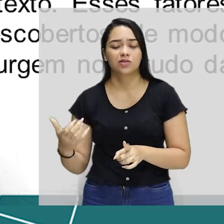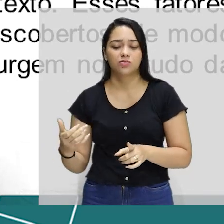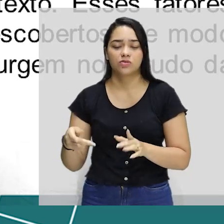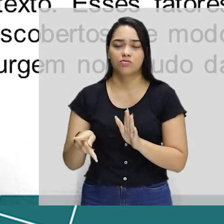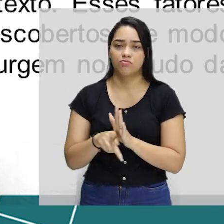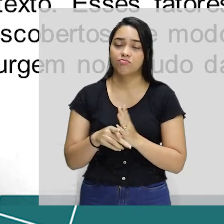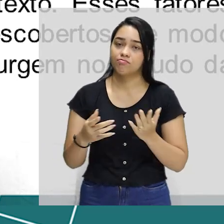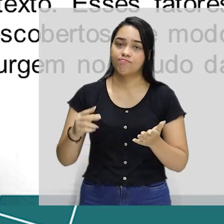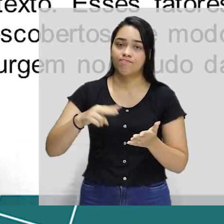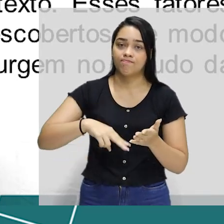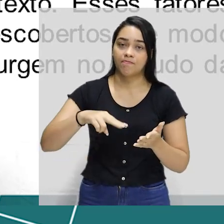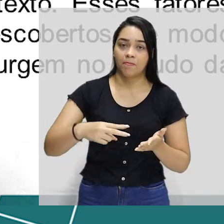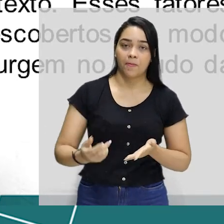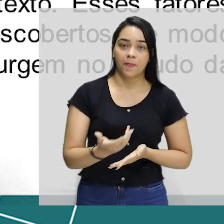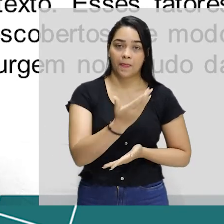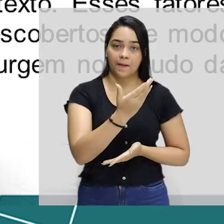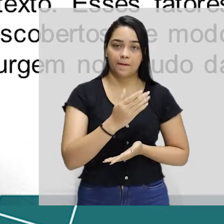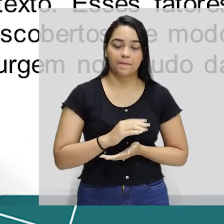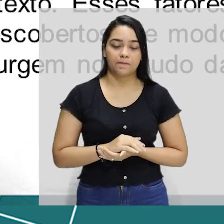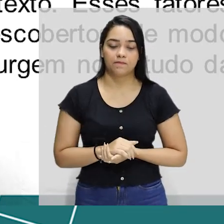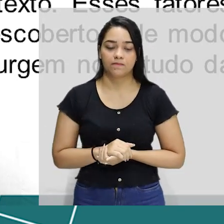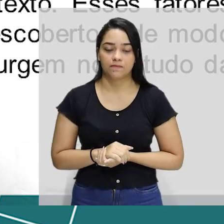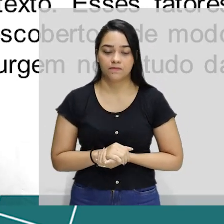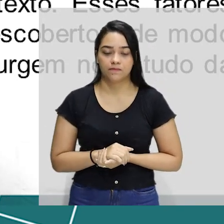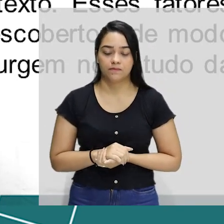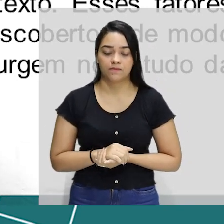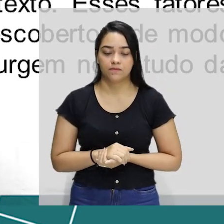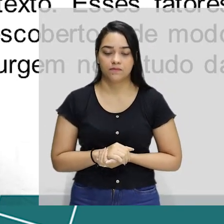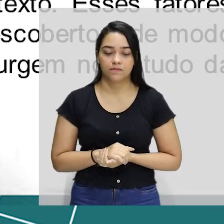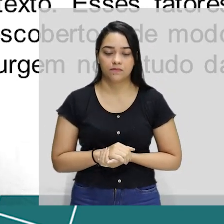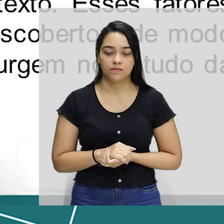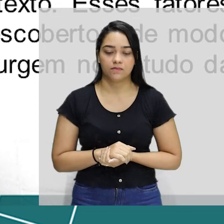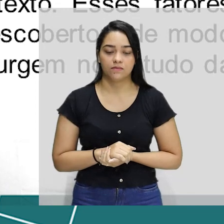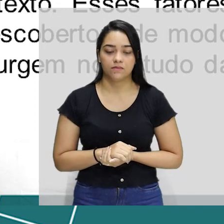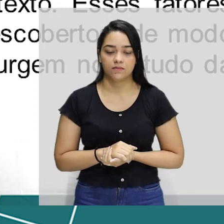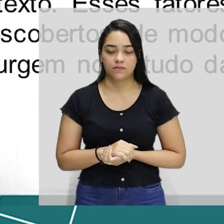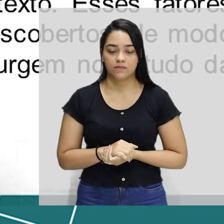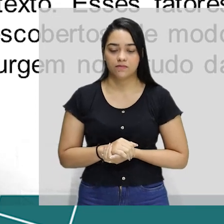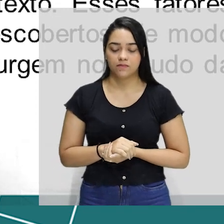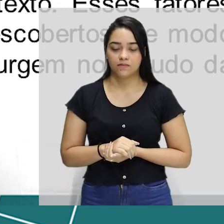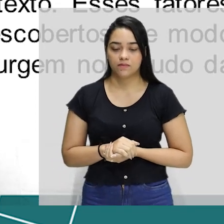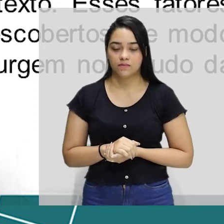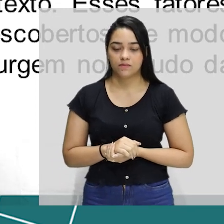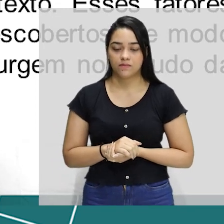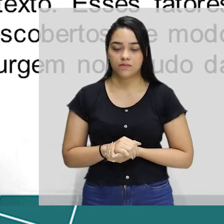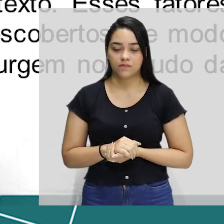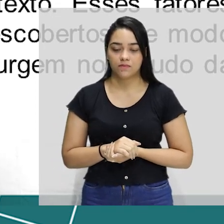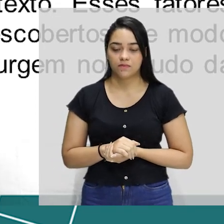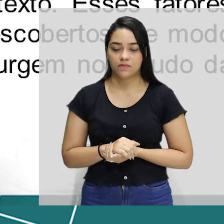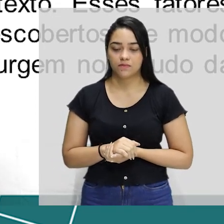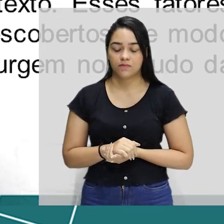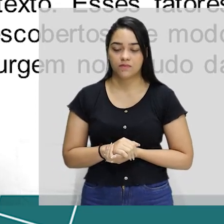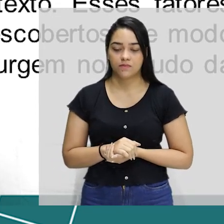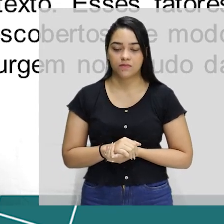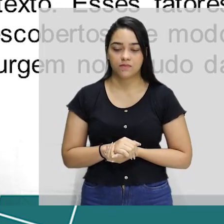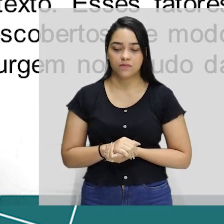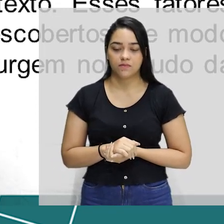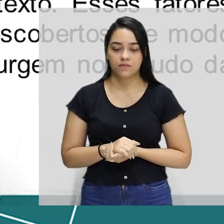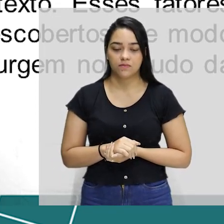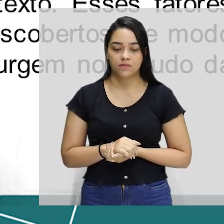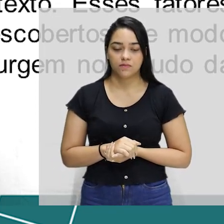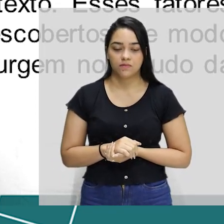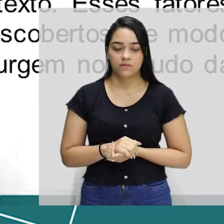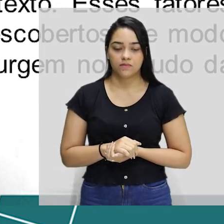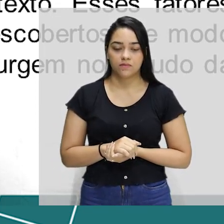aspectos extratextuais, ou seja, elementos que estão fora da língua, mas que, no entanto,